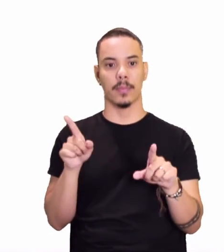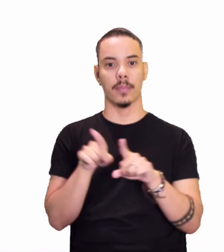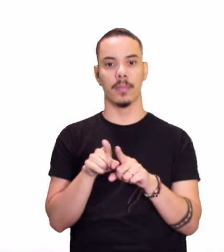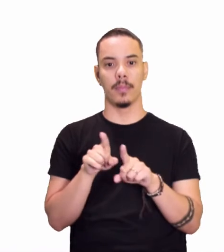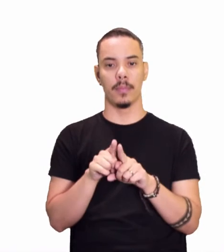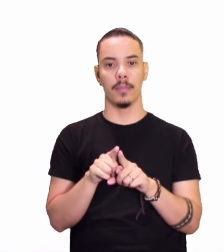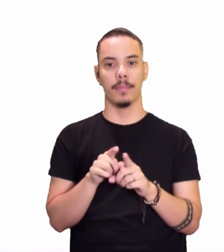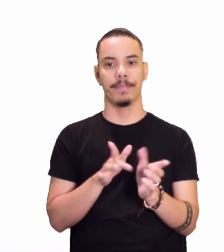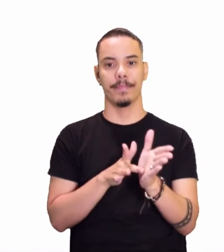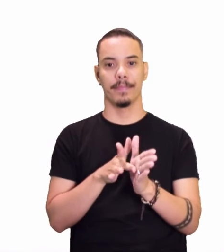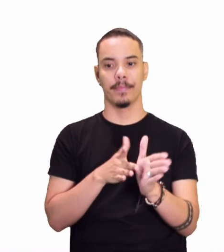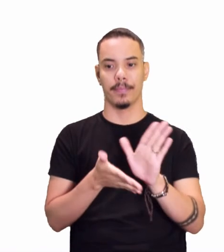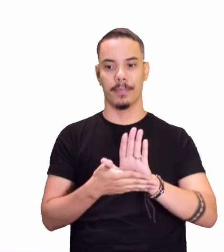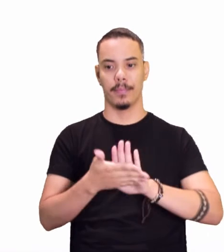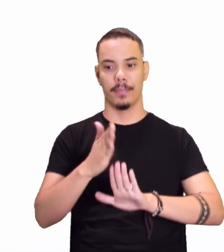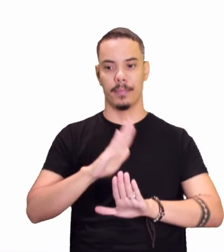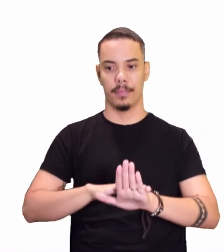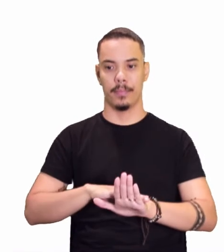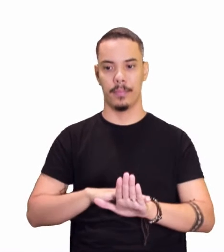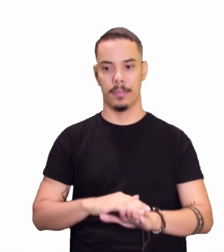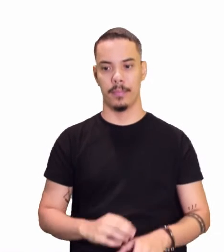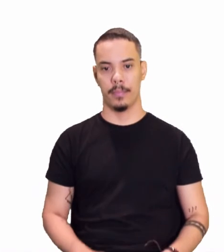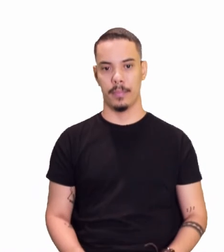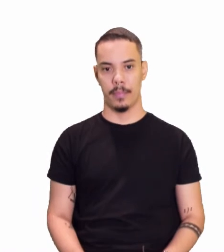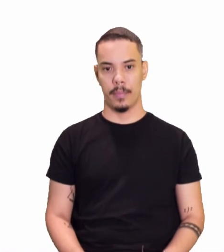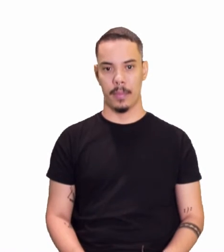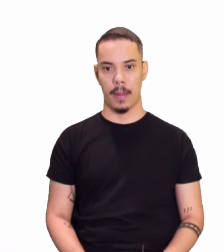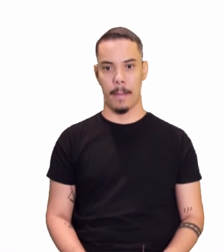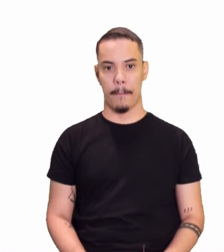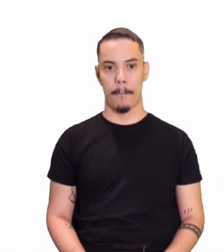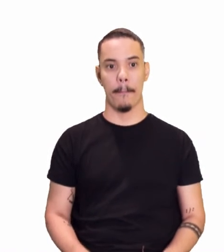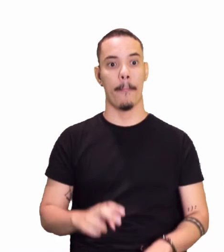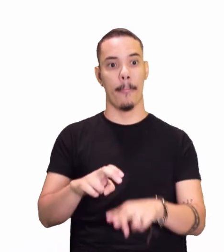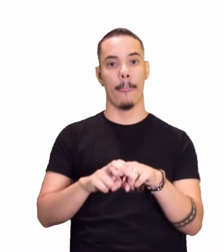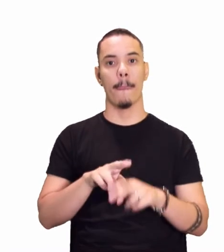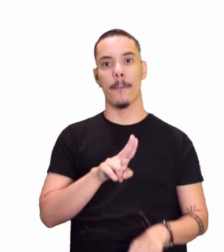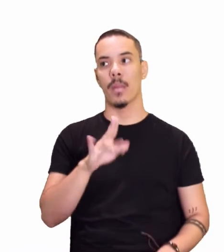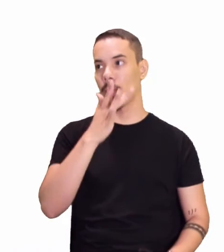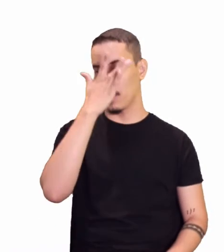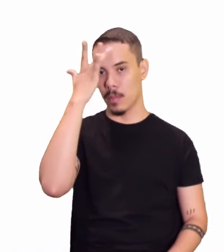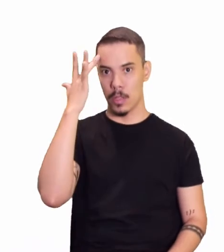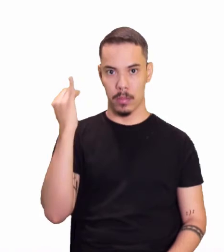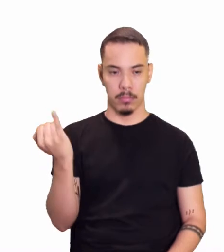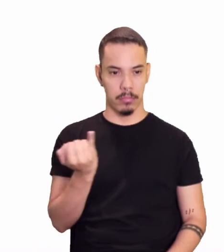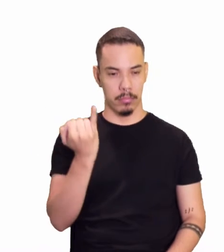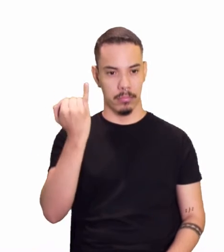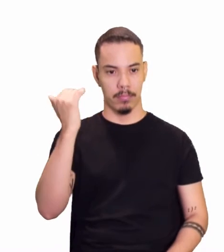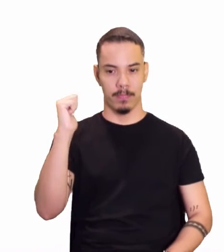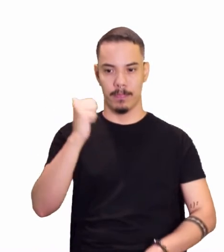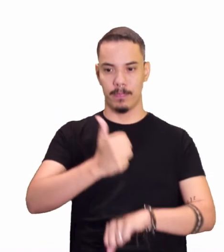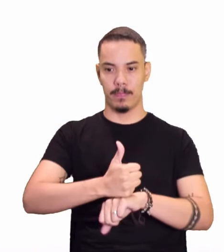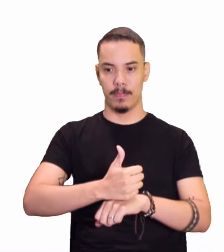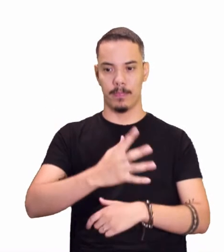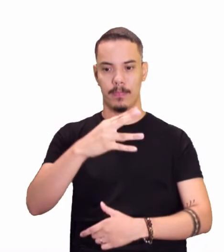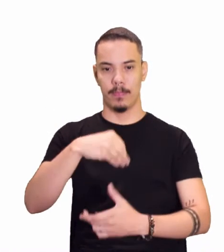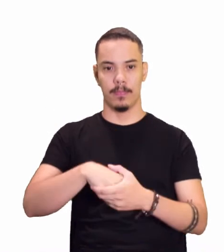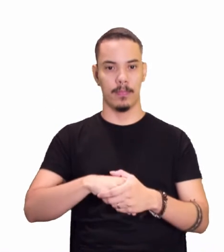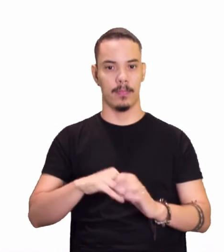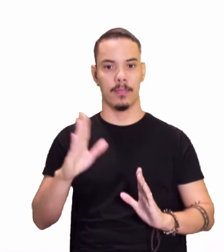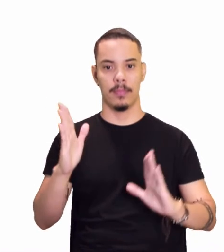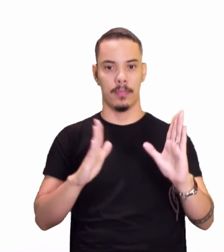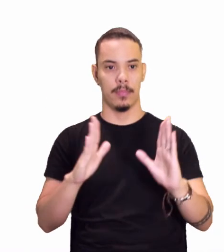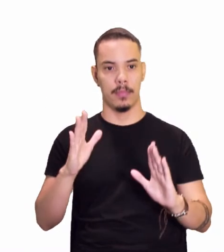crônicas ficcionais, tá bom? E aí, então, nome forte para as crônicas, né, no período aí